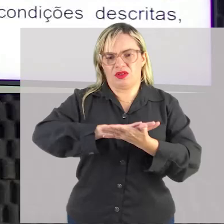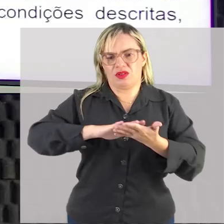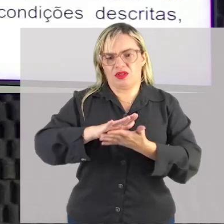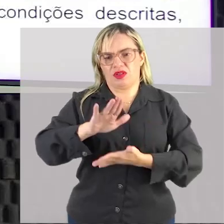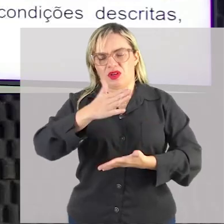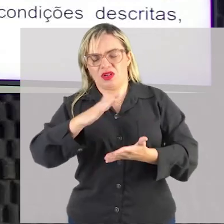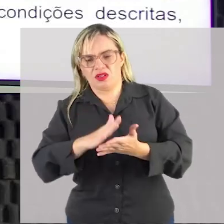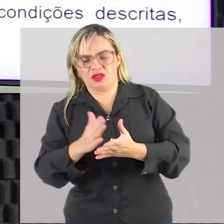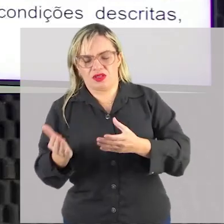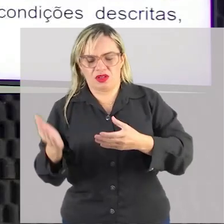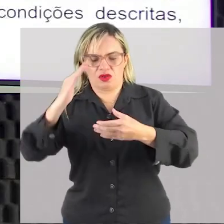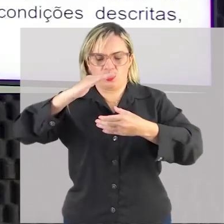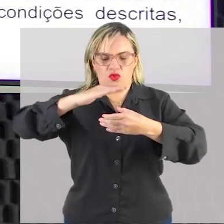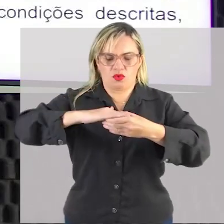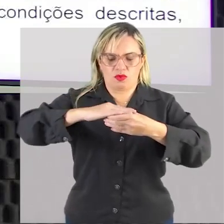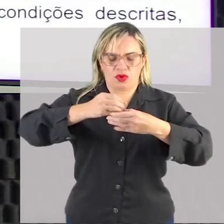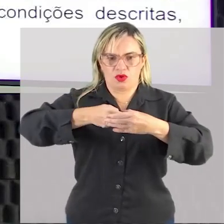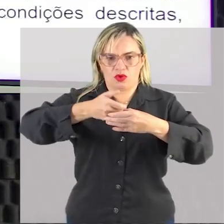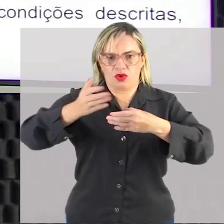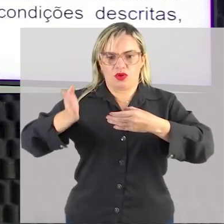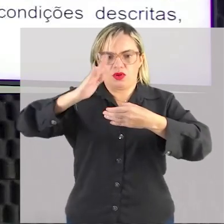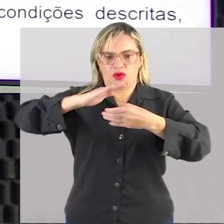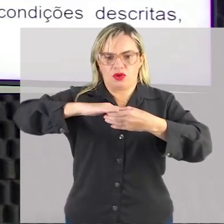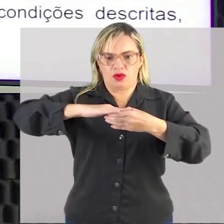vezes, ao cobrir um refrigerante,